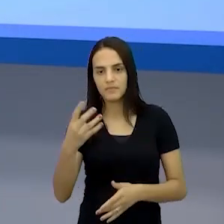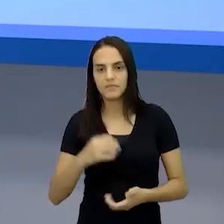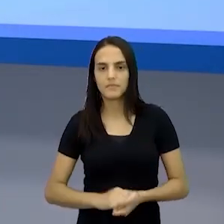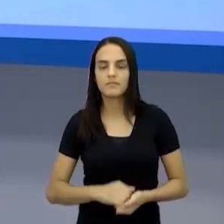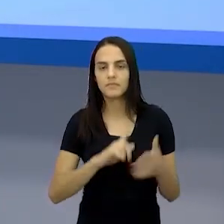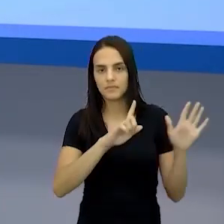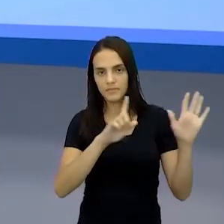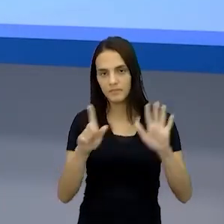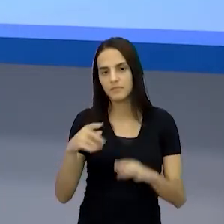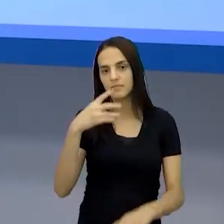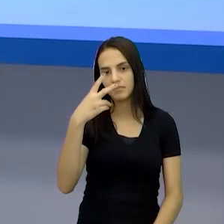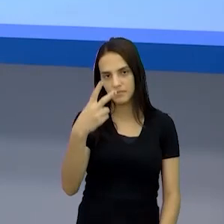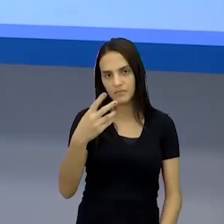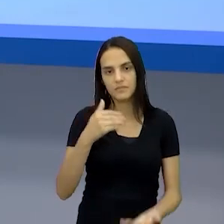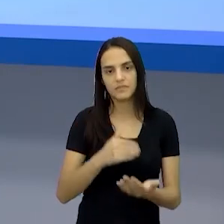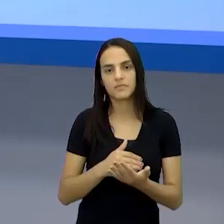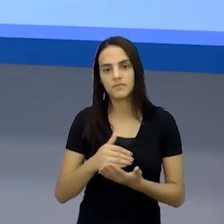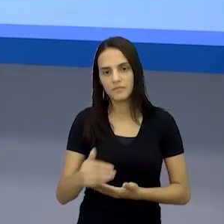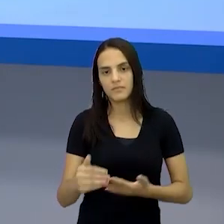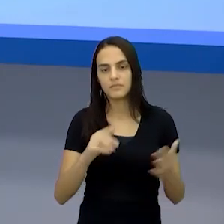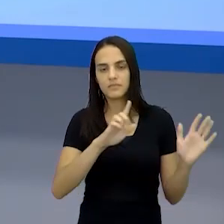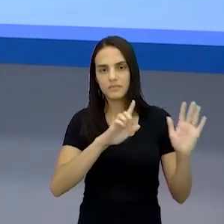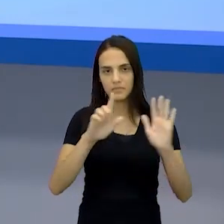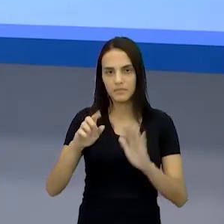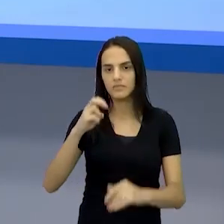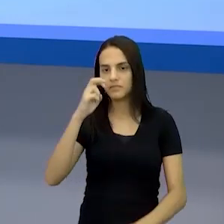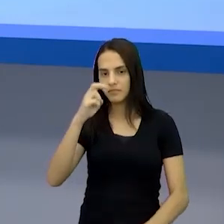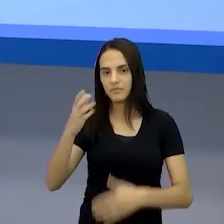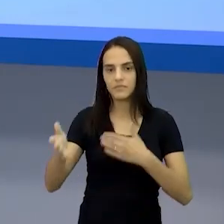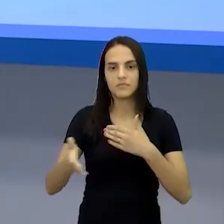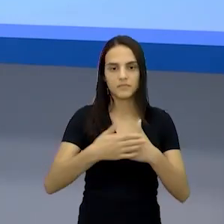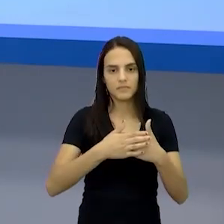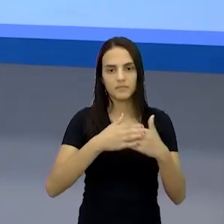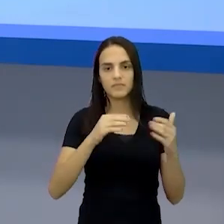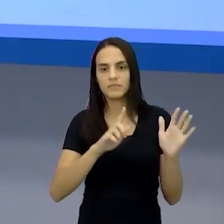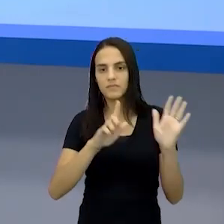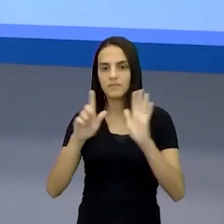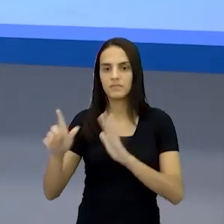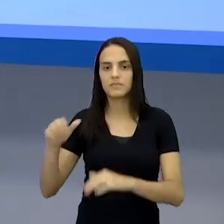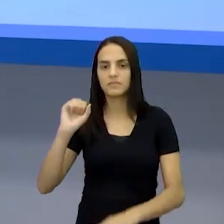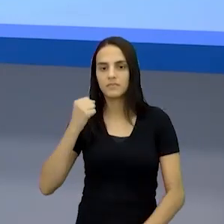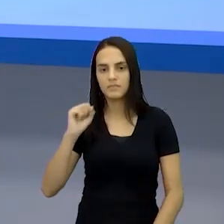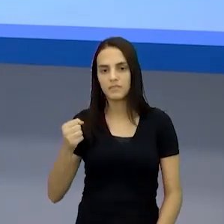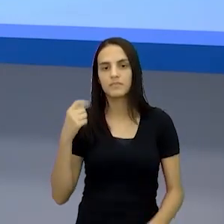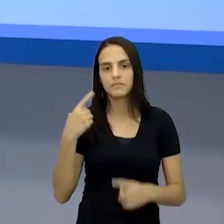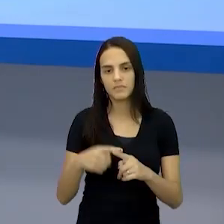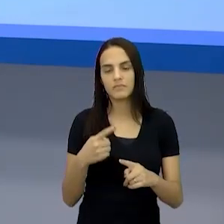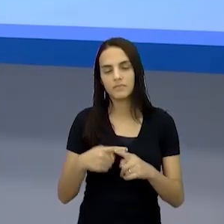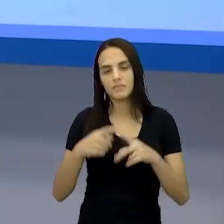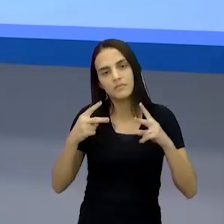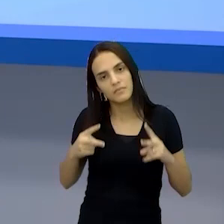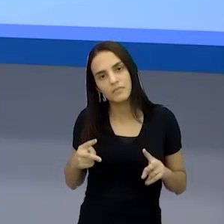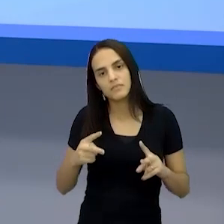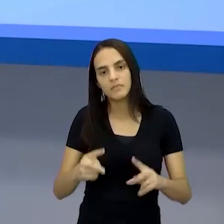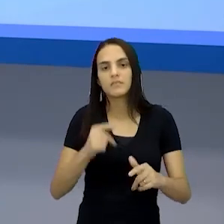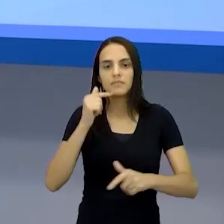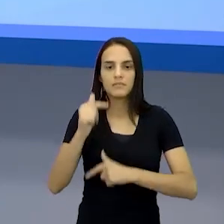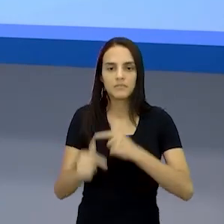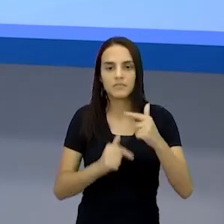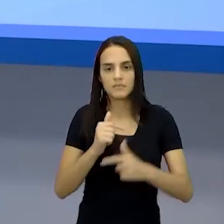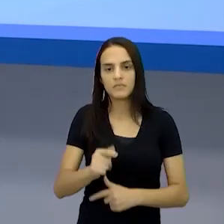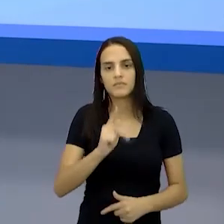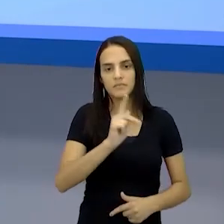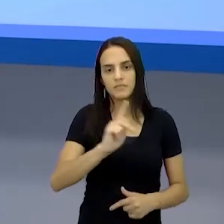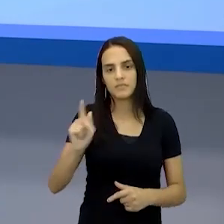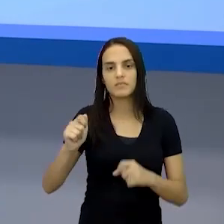semana 2, ela começa na semana 5 e fecha na semana 8, porque é uma continuidade do trabalho que o professor vai